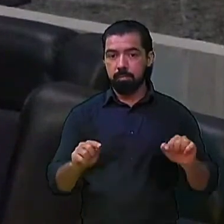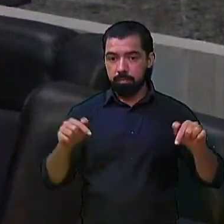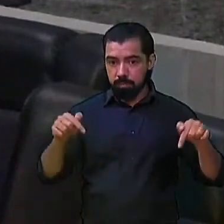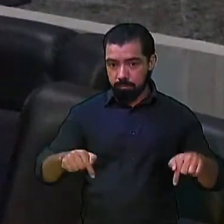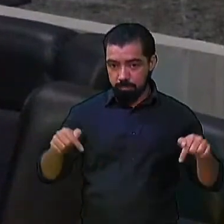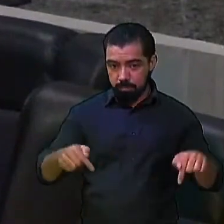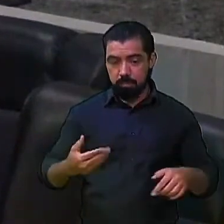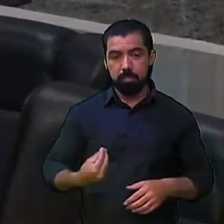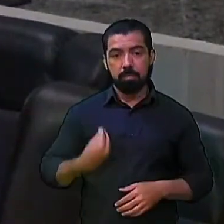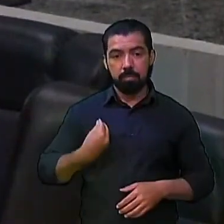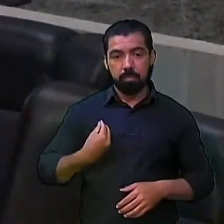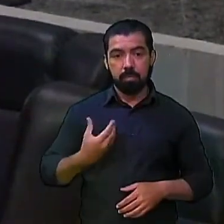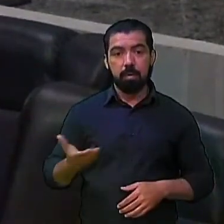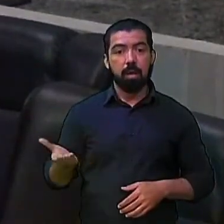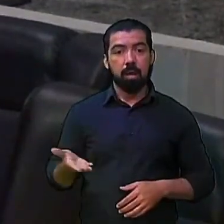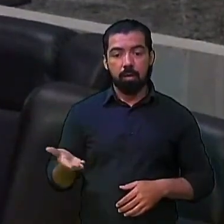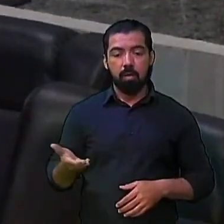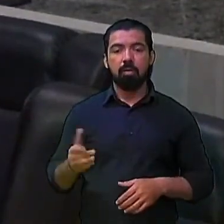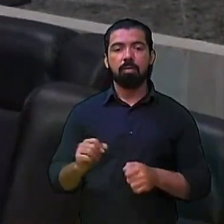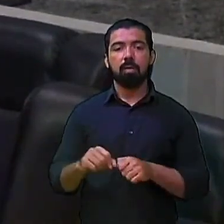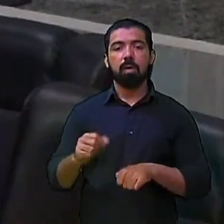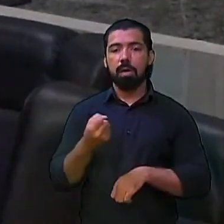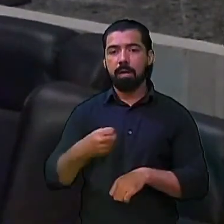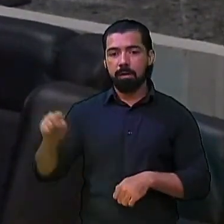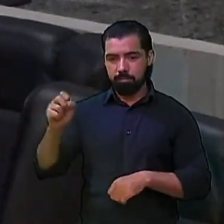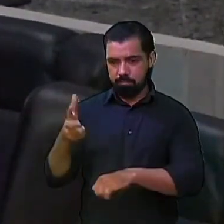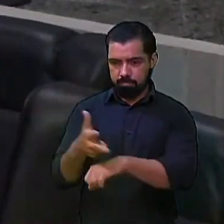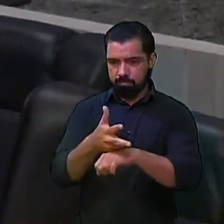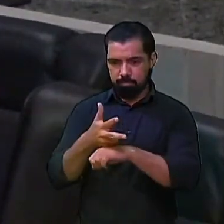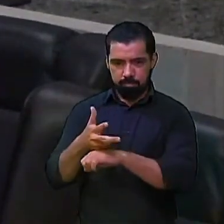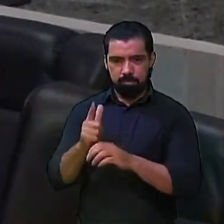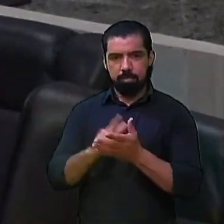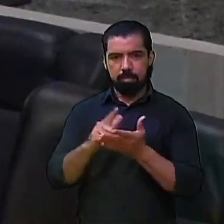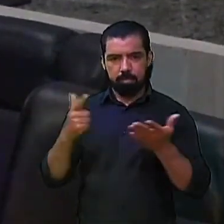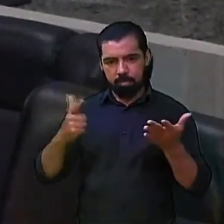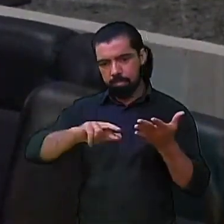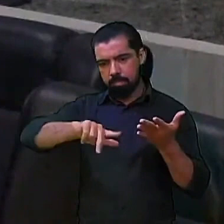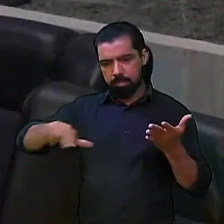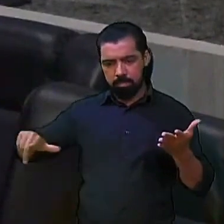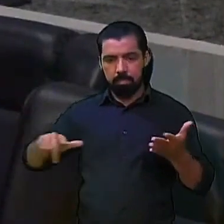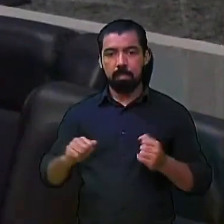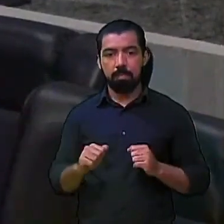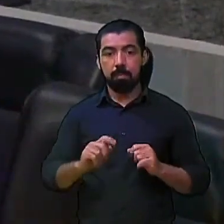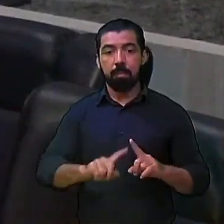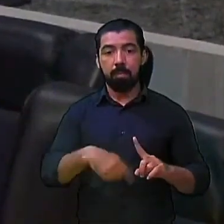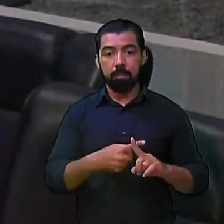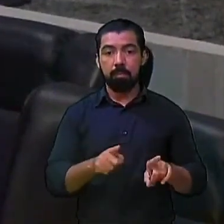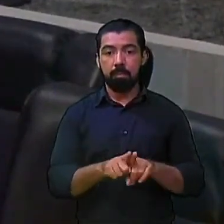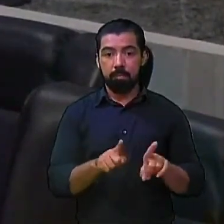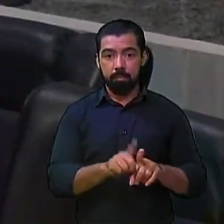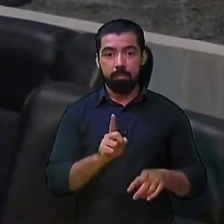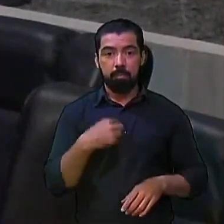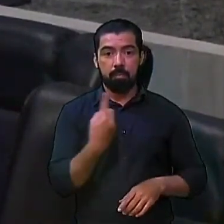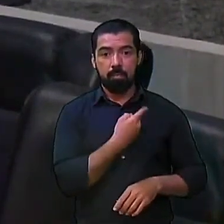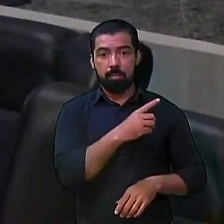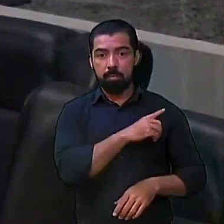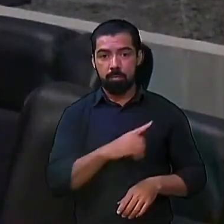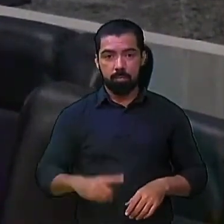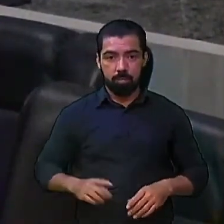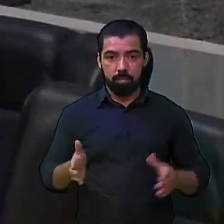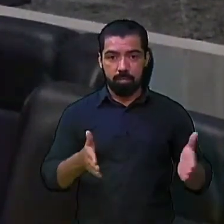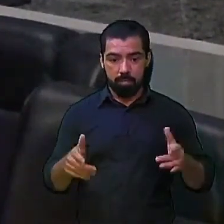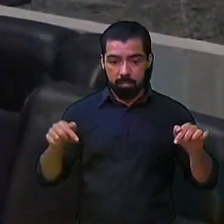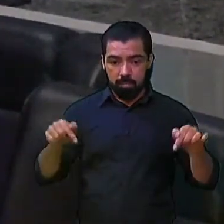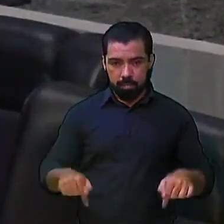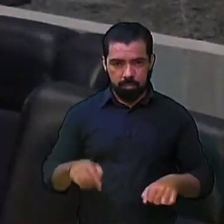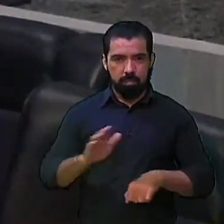momento para fazer a defesa da imprensa, fazer a defesa dos nossos mandatos aqui nesta casa, que nós